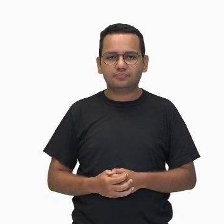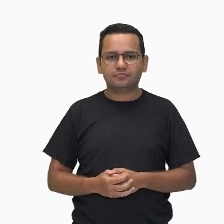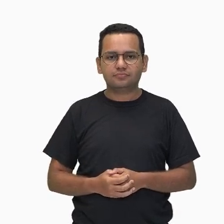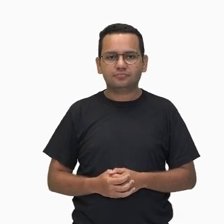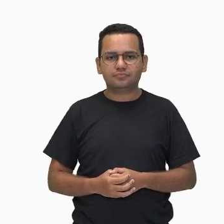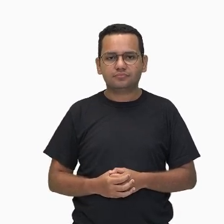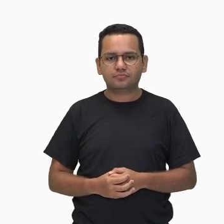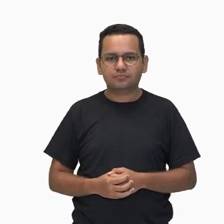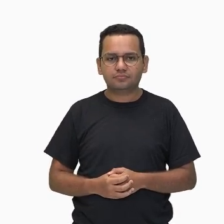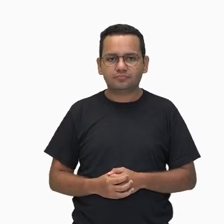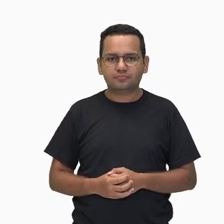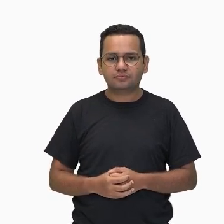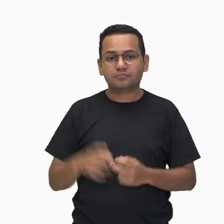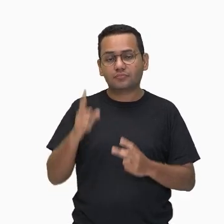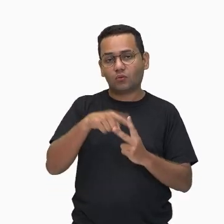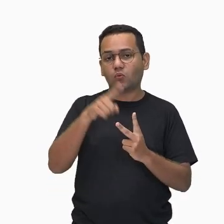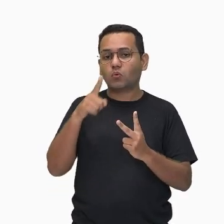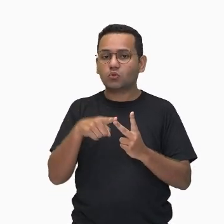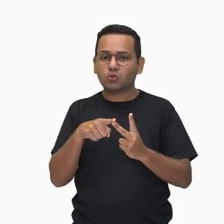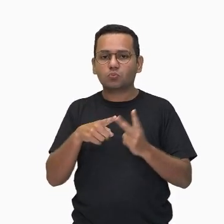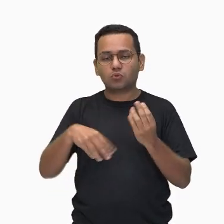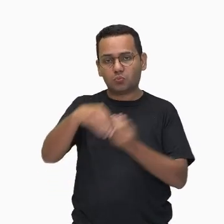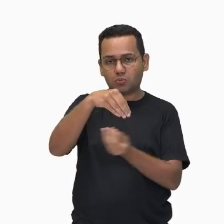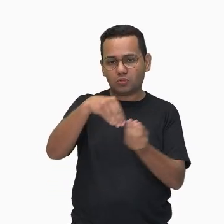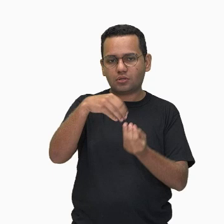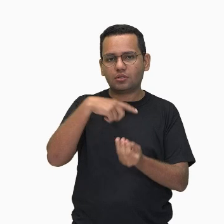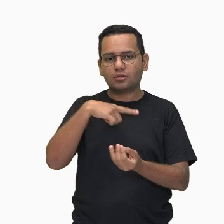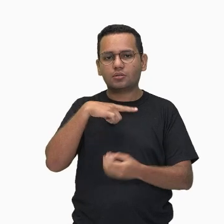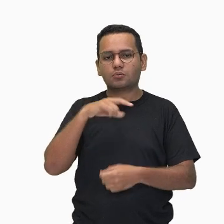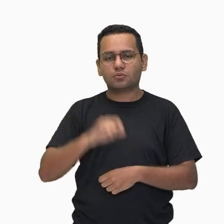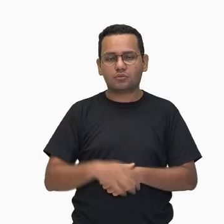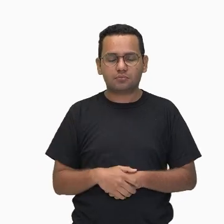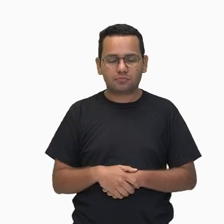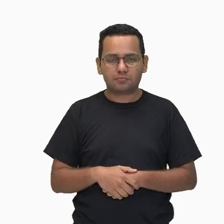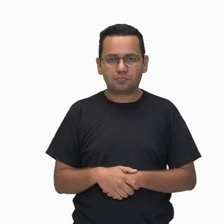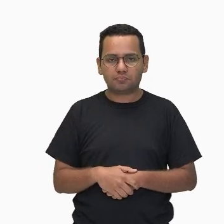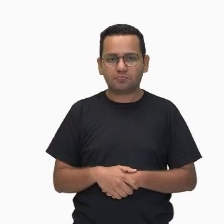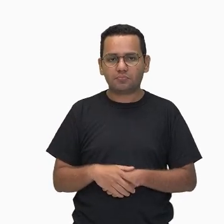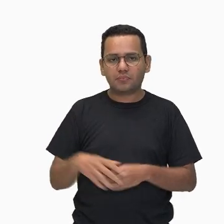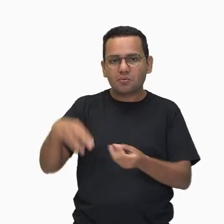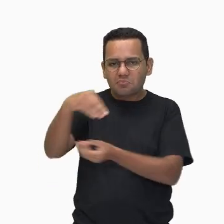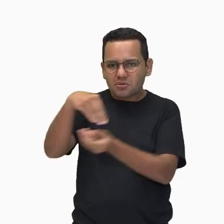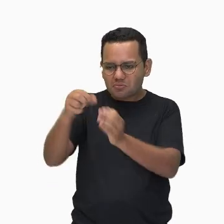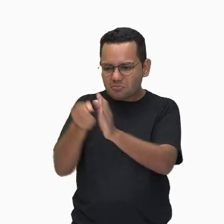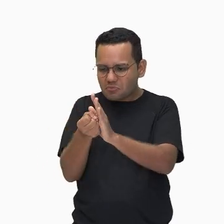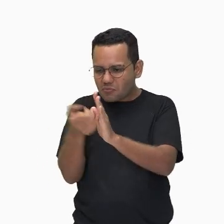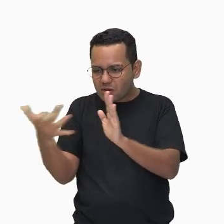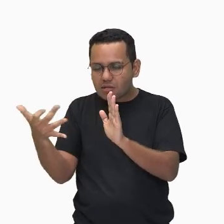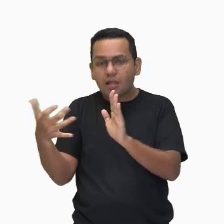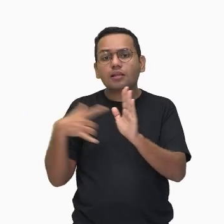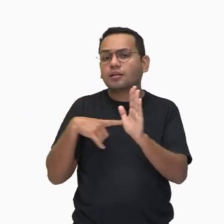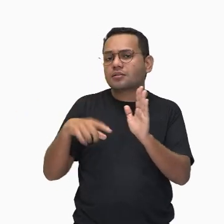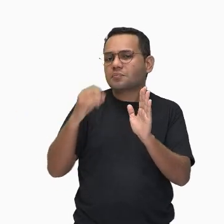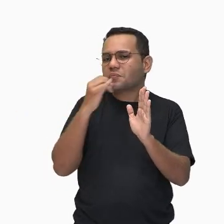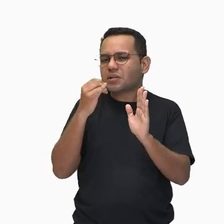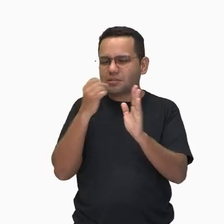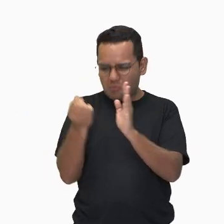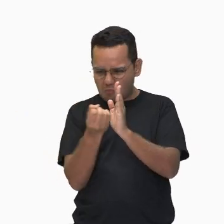simplificar dois tipos de mistura. A mistura heterogênea, aquela formada por substâncias,